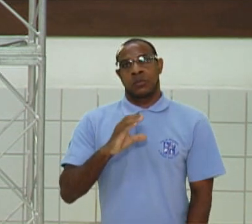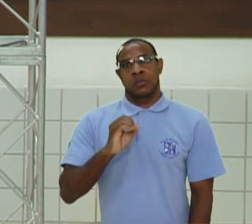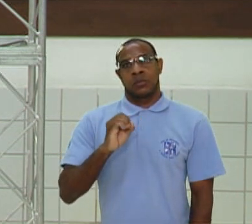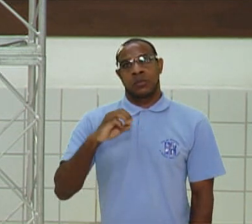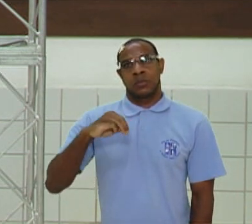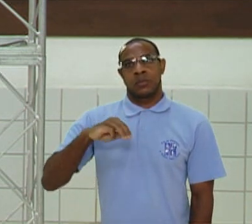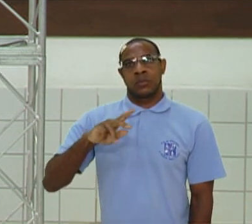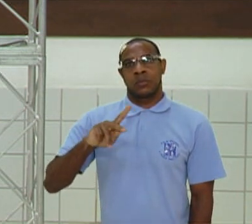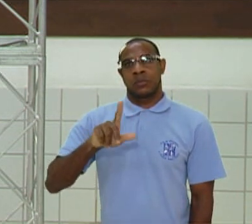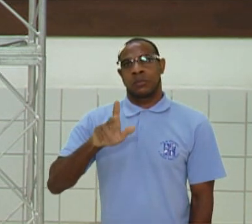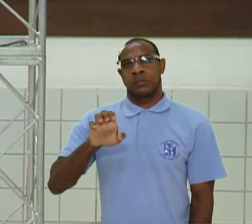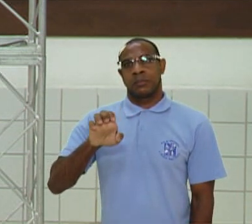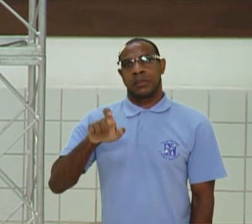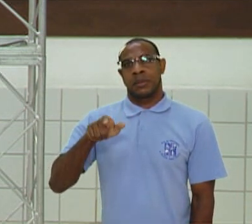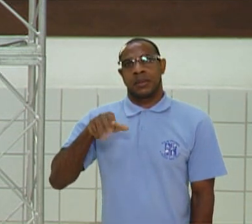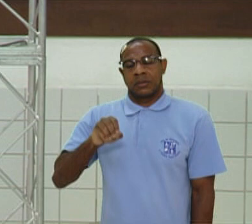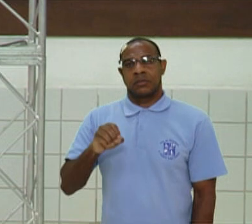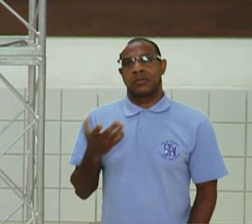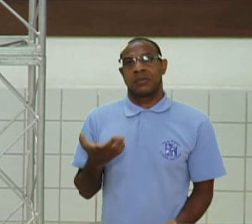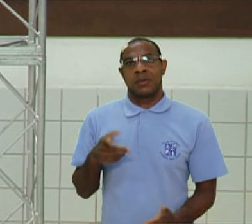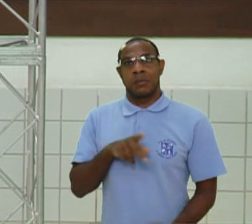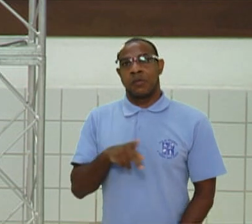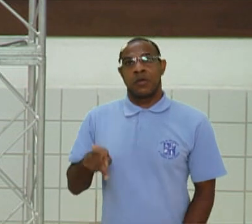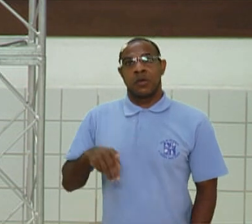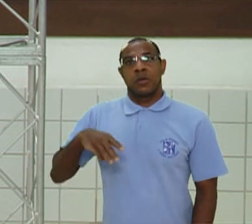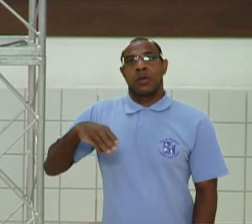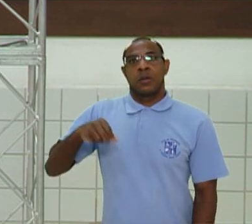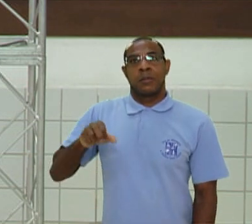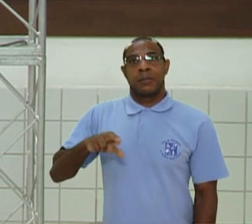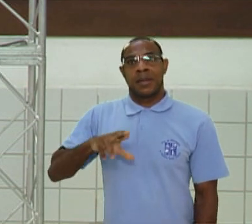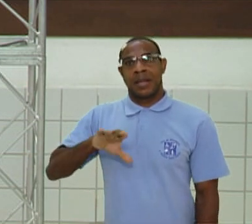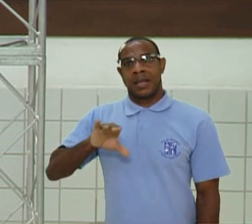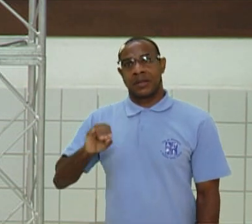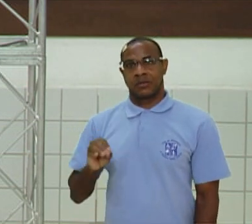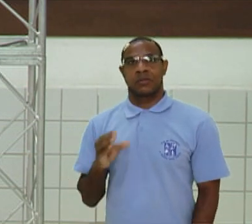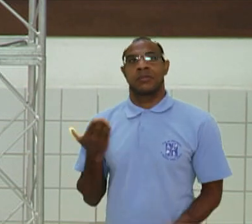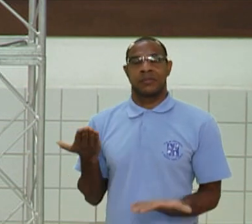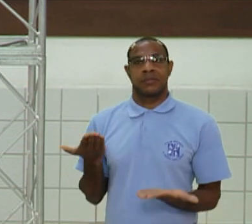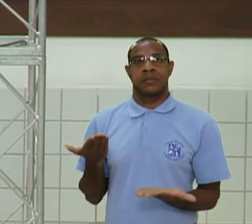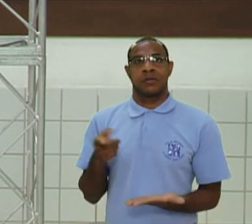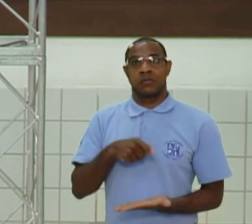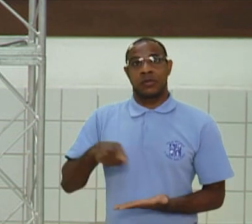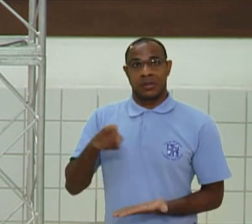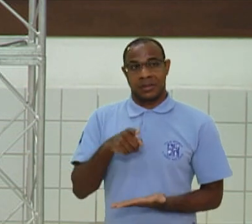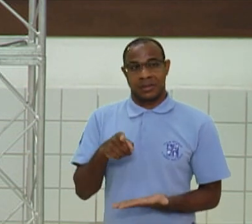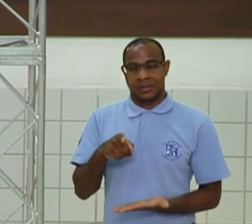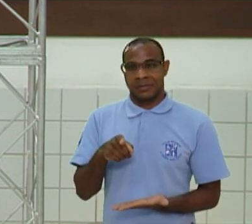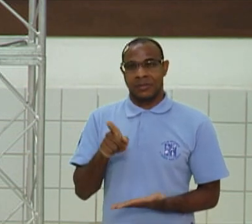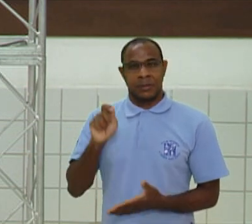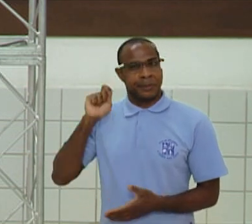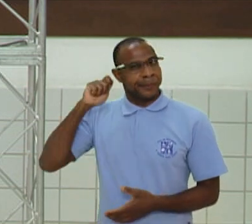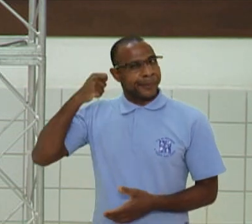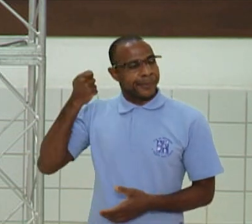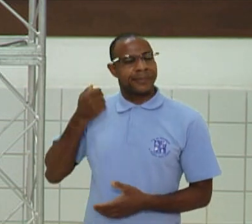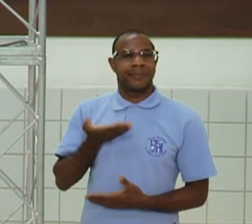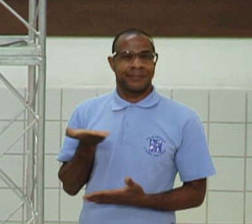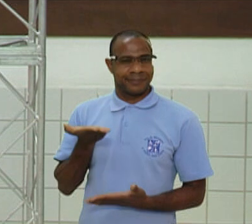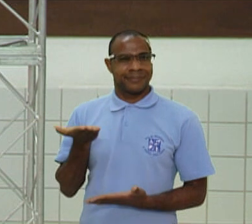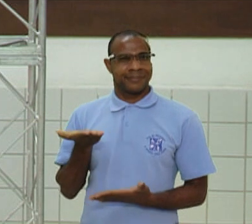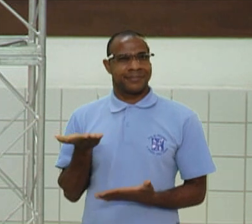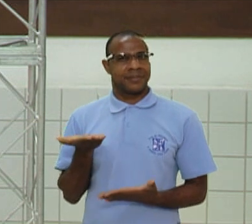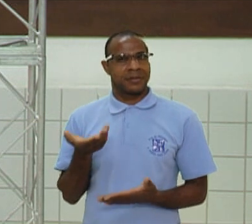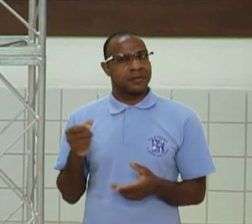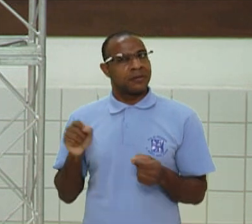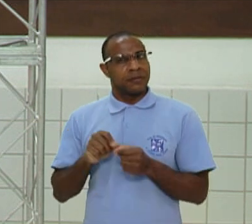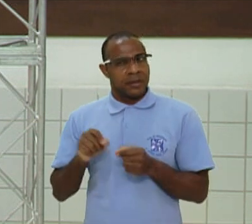operações. Sou o professor Márcio e vocês, terceiro ano, começo fazendo aqui um puxãozinho de orelha. Vocês estão fazendo